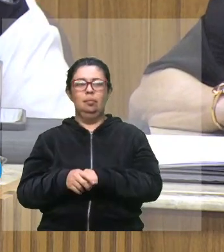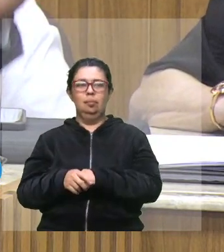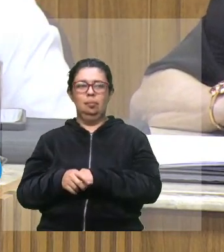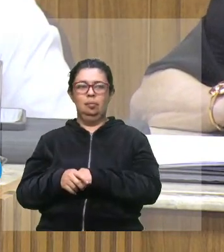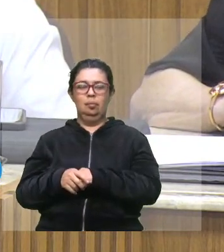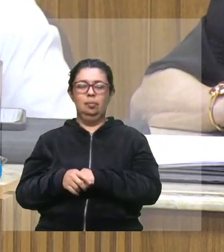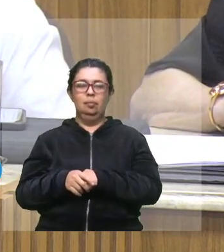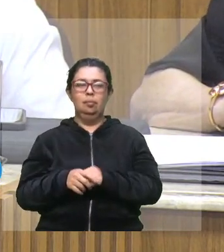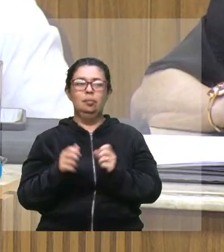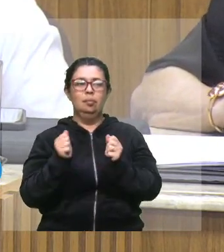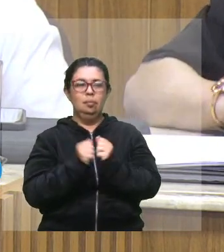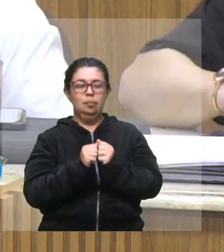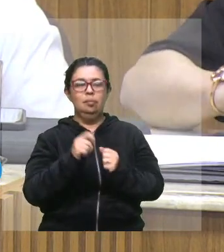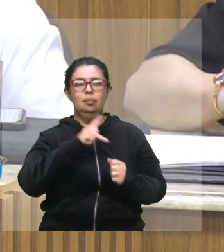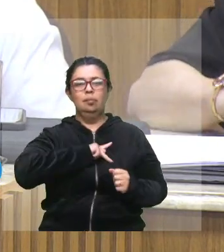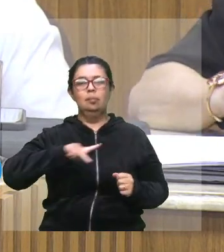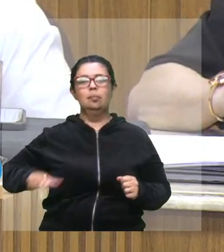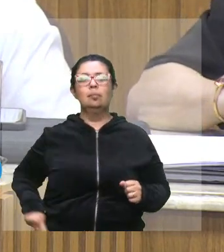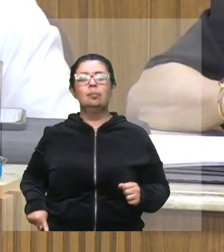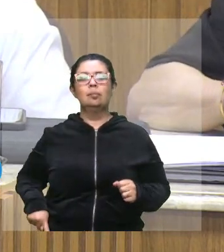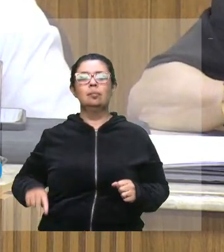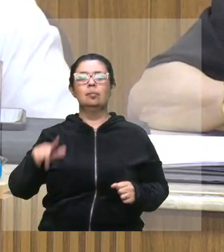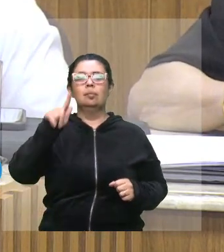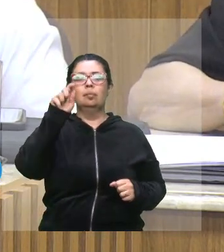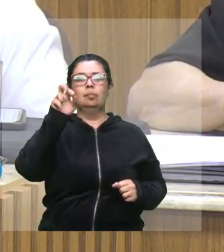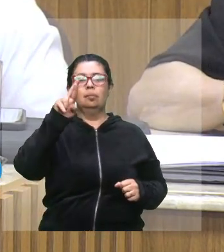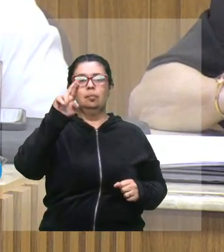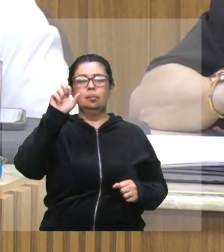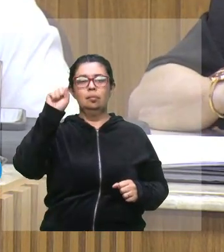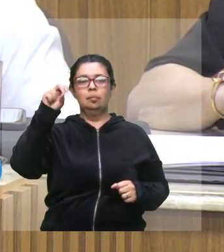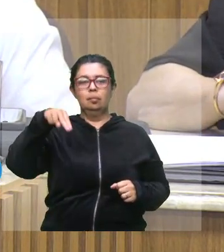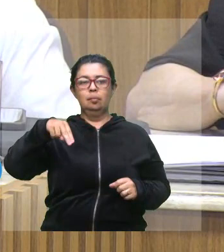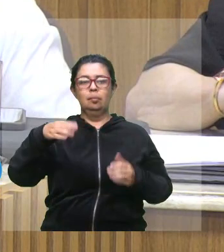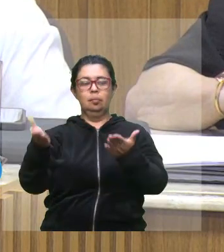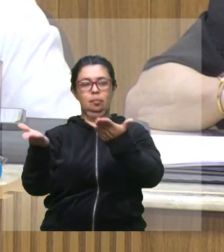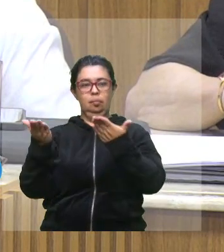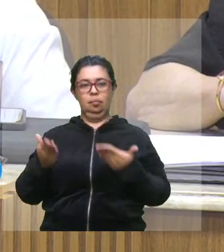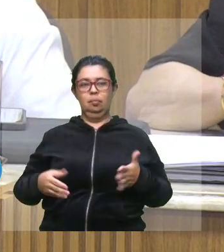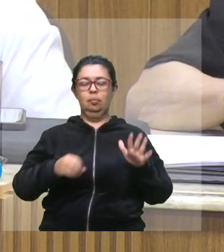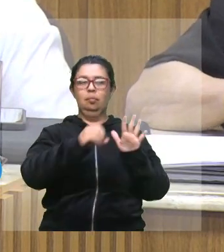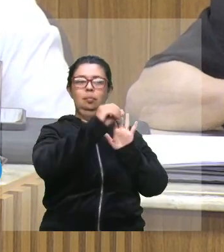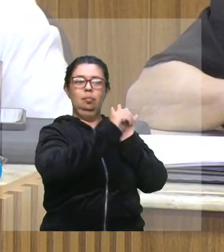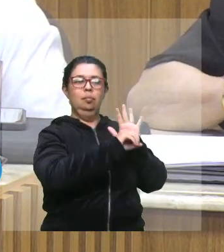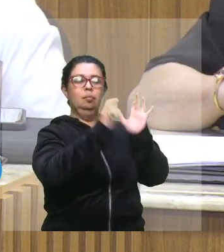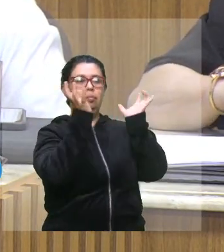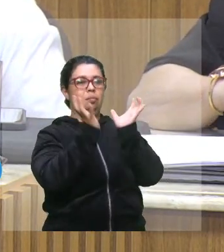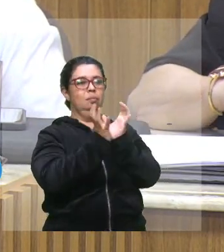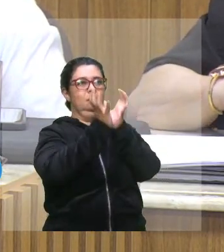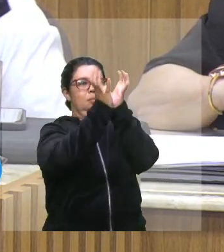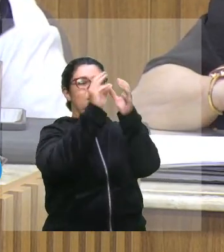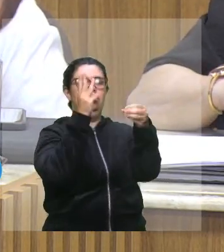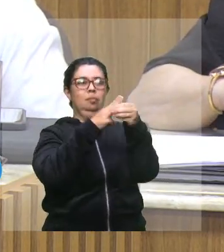presidente Gerson, né, que também logo recebeu um ofício do Conselho Municipal sobre Drogas,